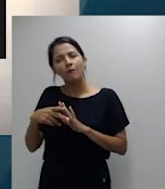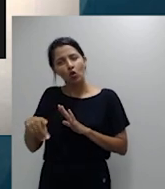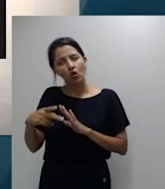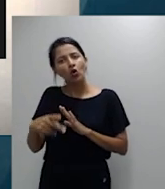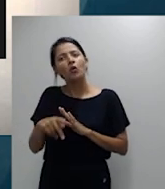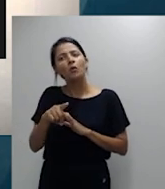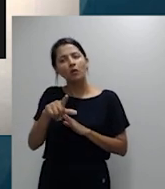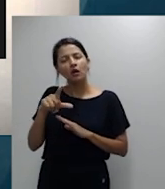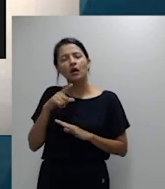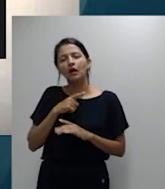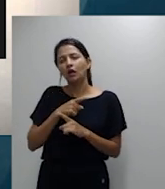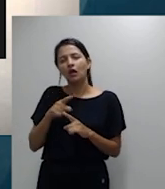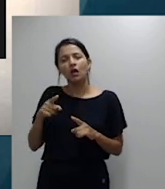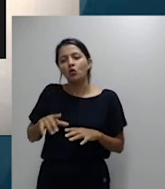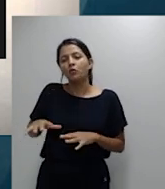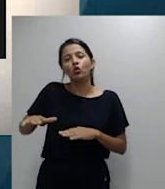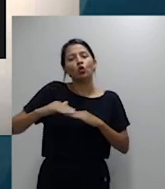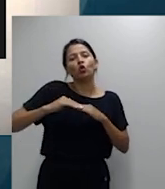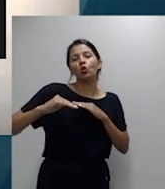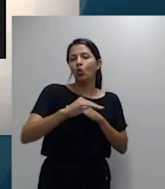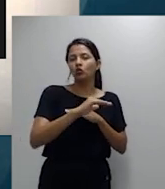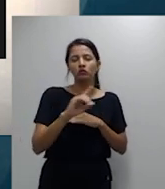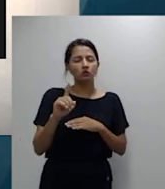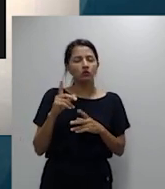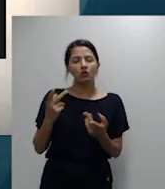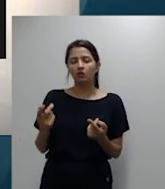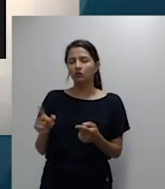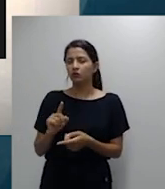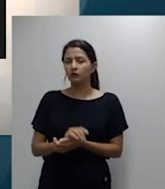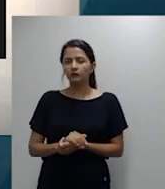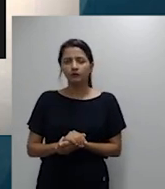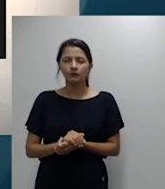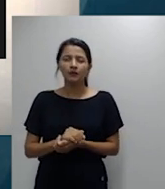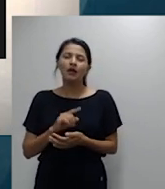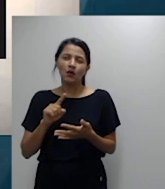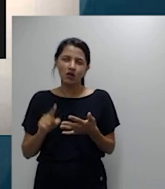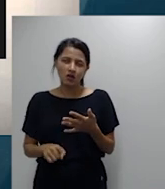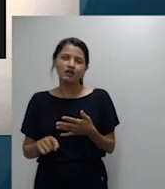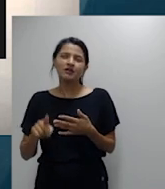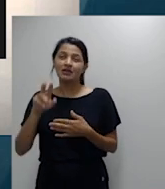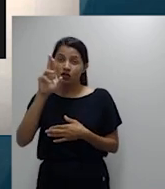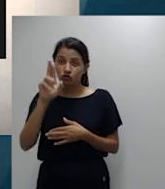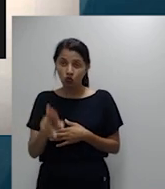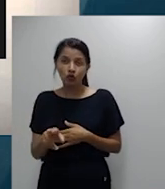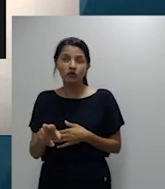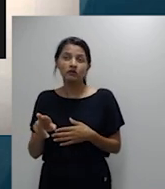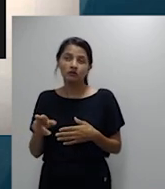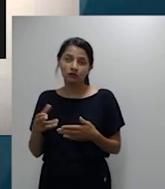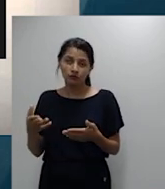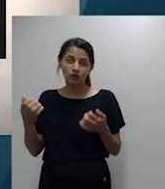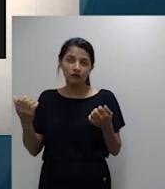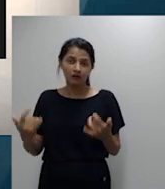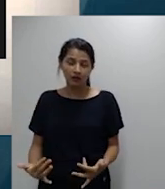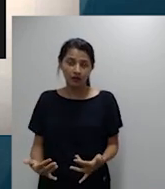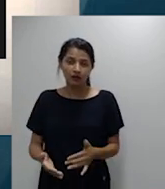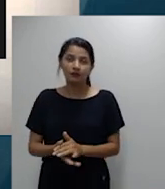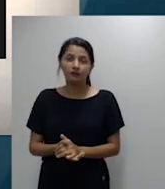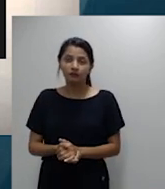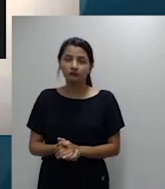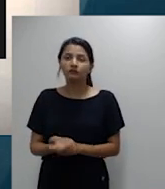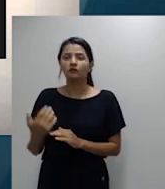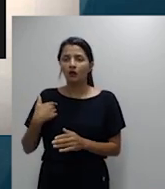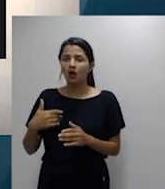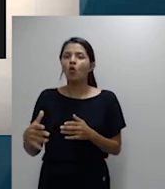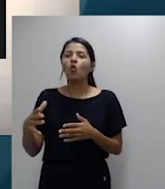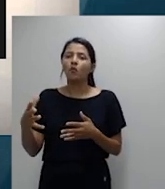de detalhes sobre os povos das Nações é silêncio antes daqui é um pouco